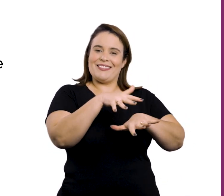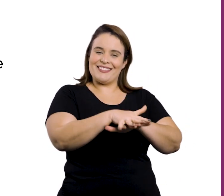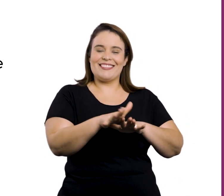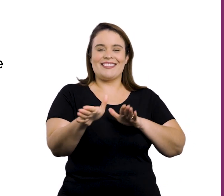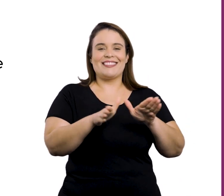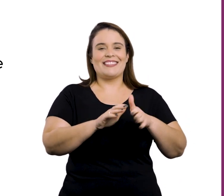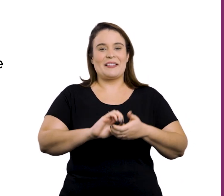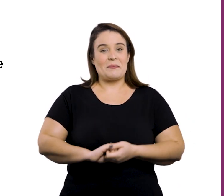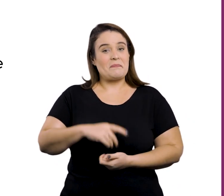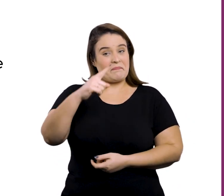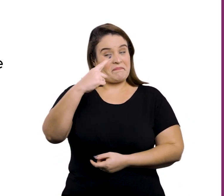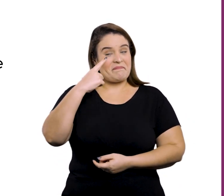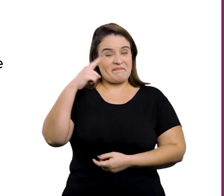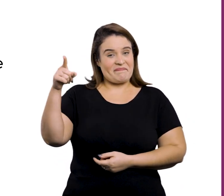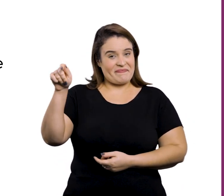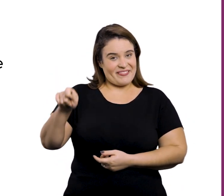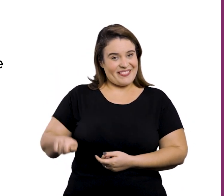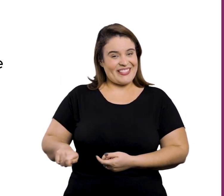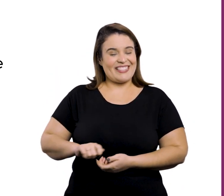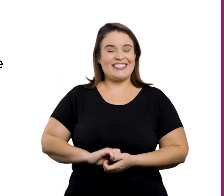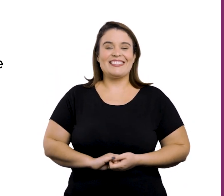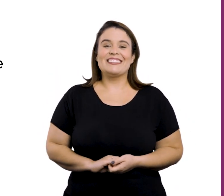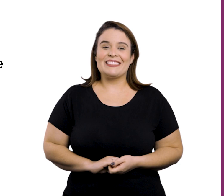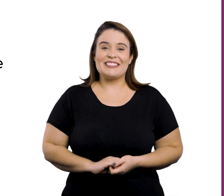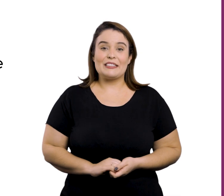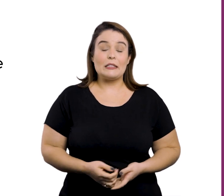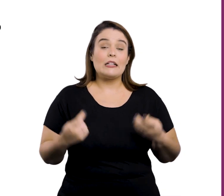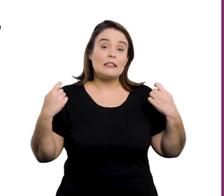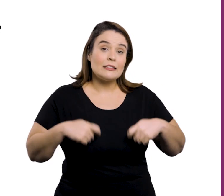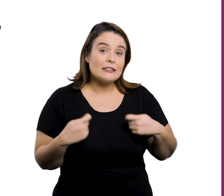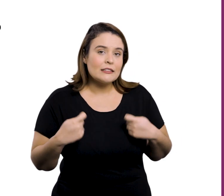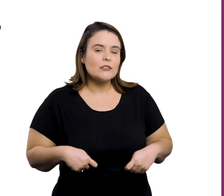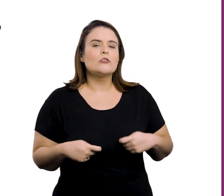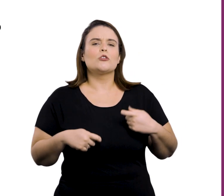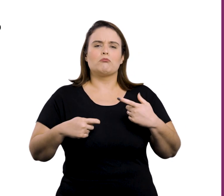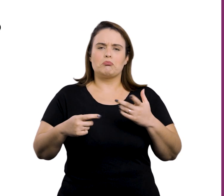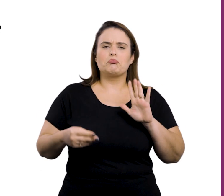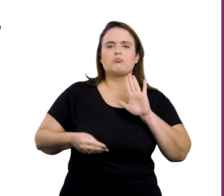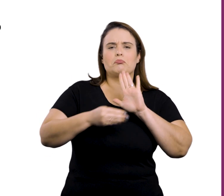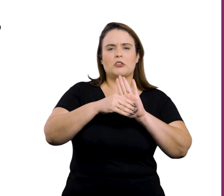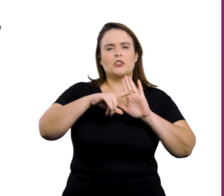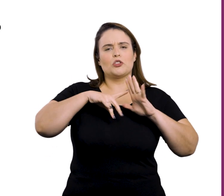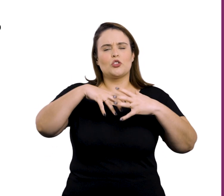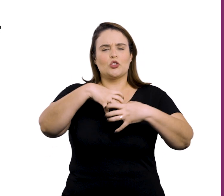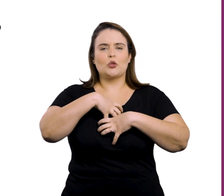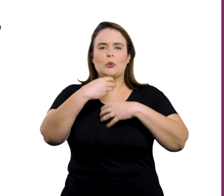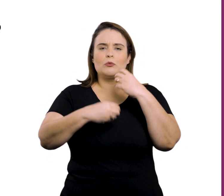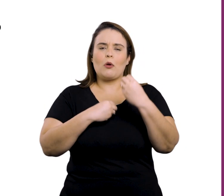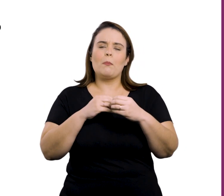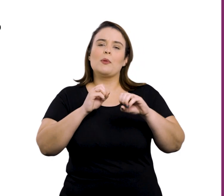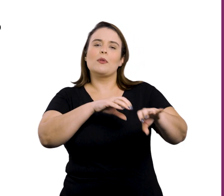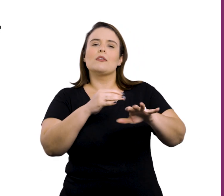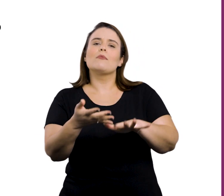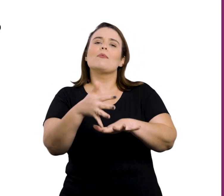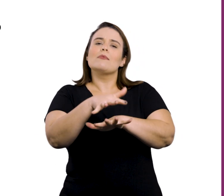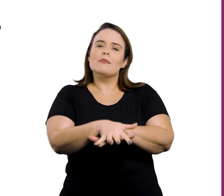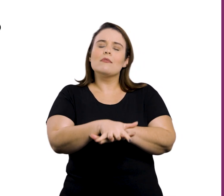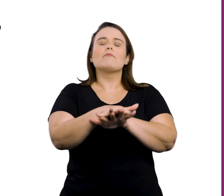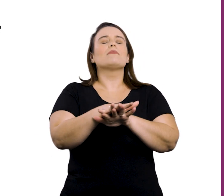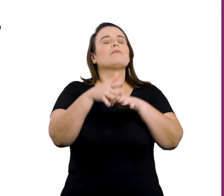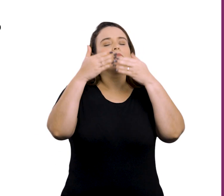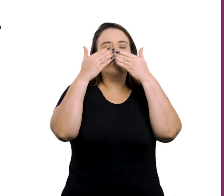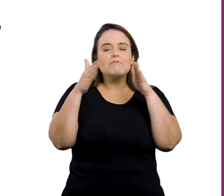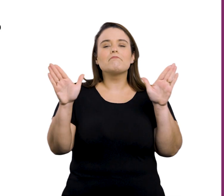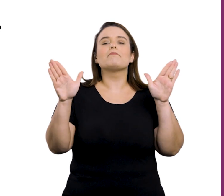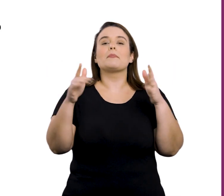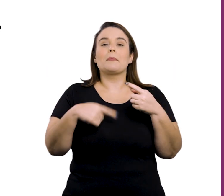e Acessibilidade. Ouça o que ele nos escreveu. A necessidade de implementação de medidas de educação inclusiva